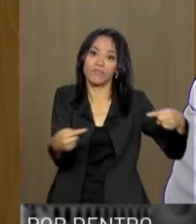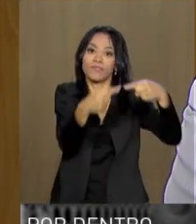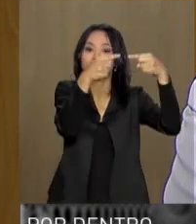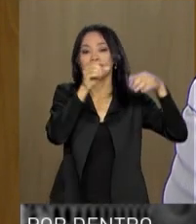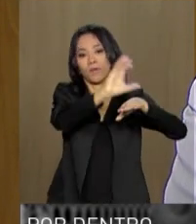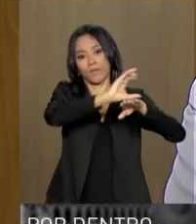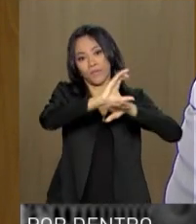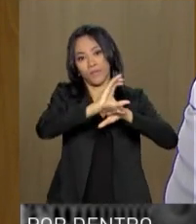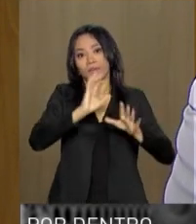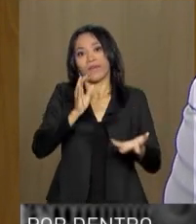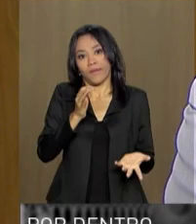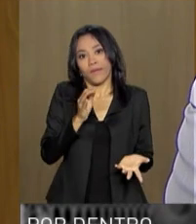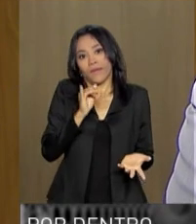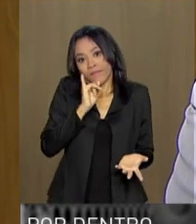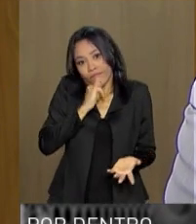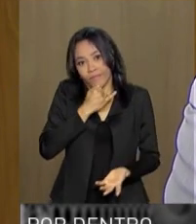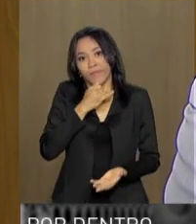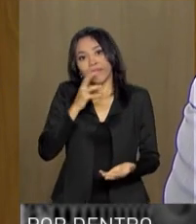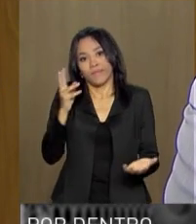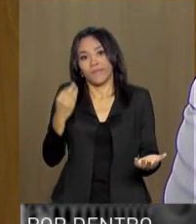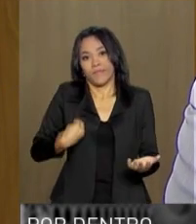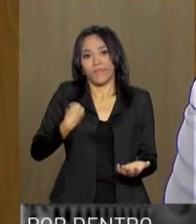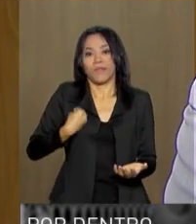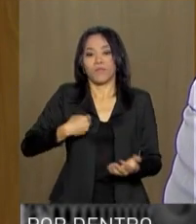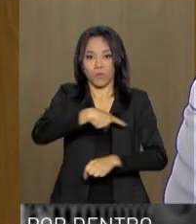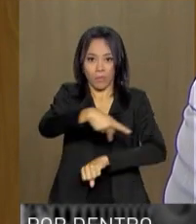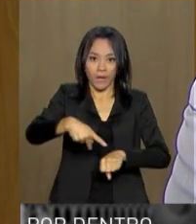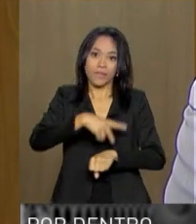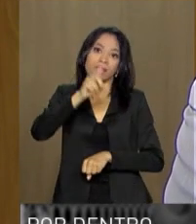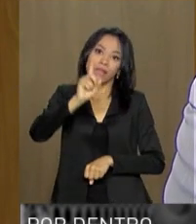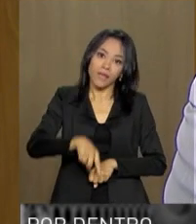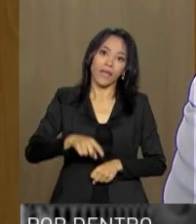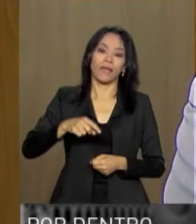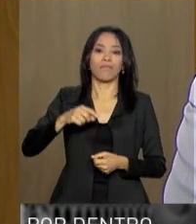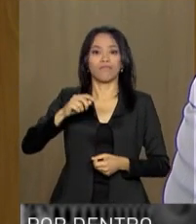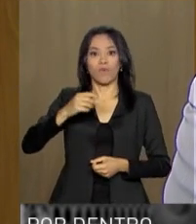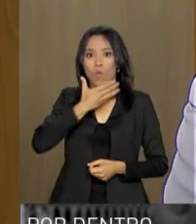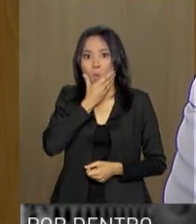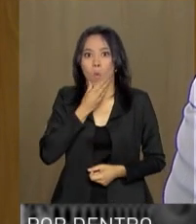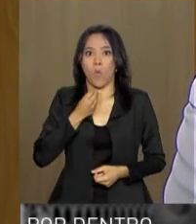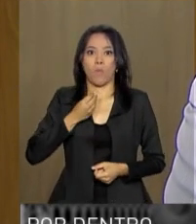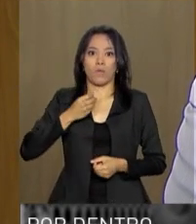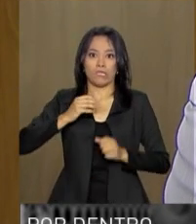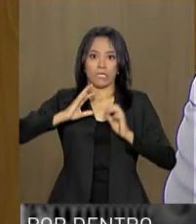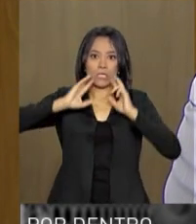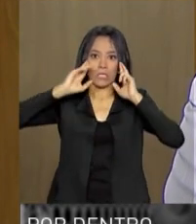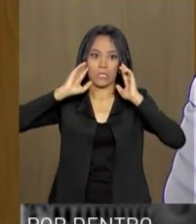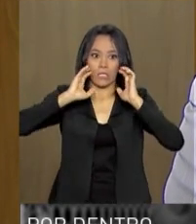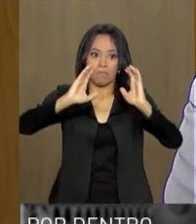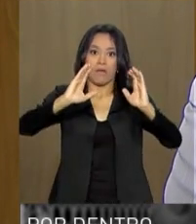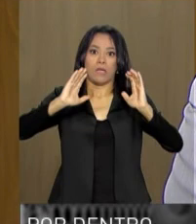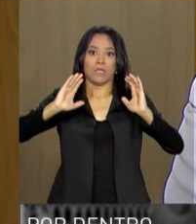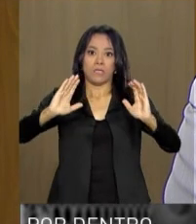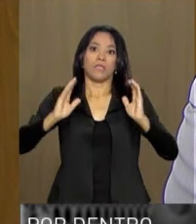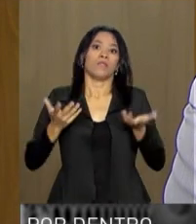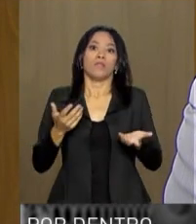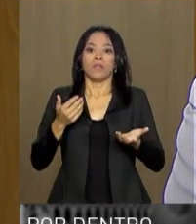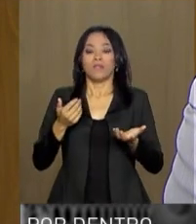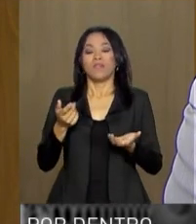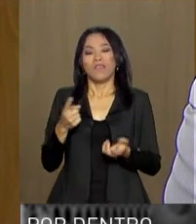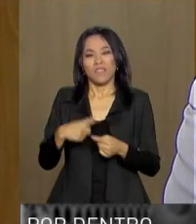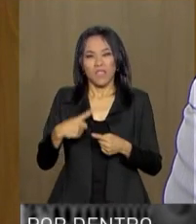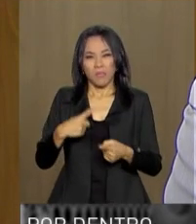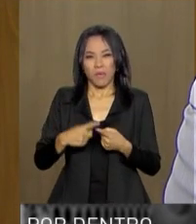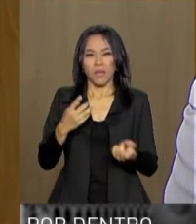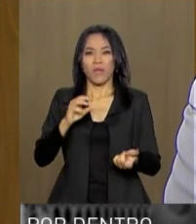num país que ainda é machista racista e homofóbico e nós vamos lutar contra isso através de políticas